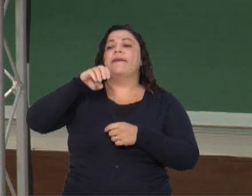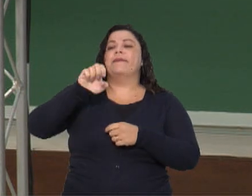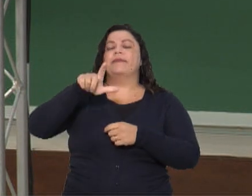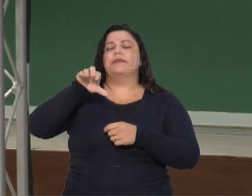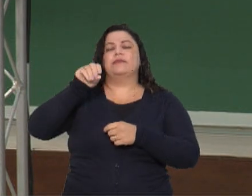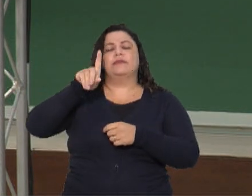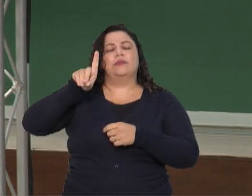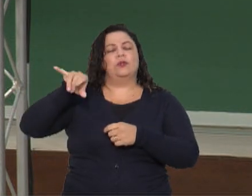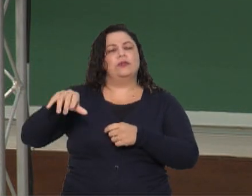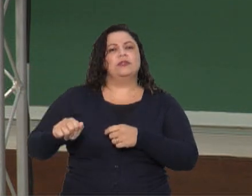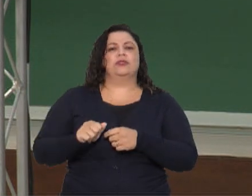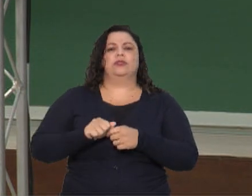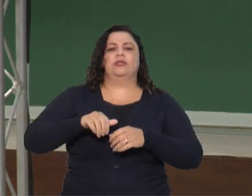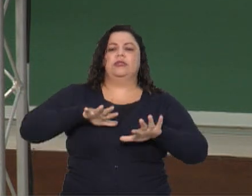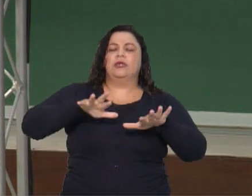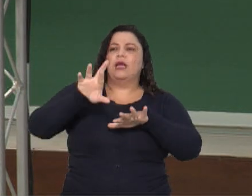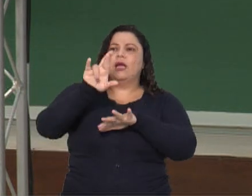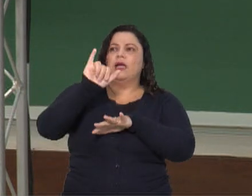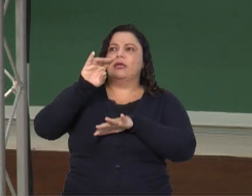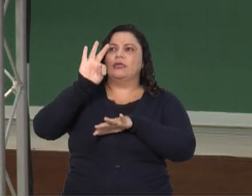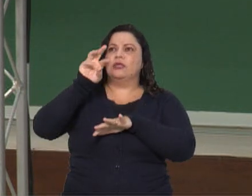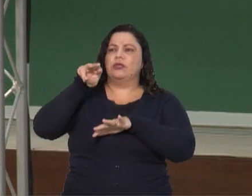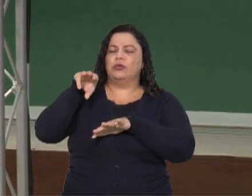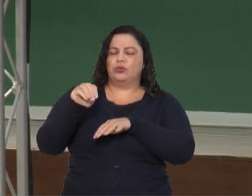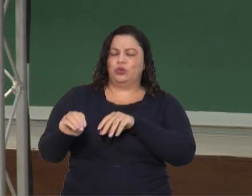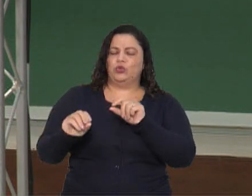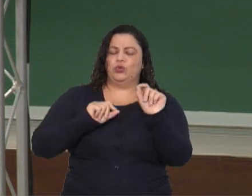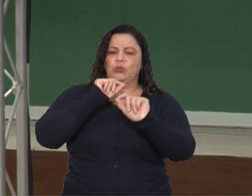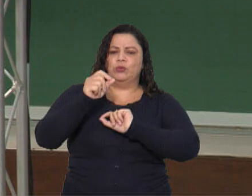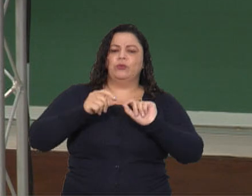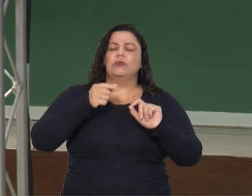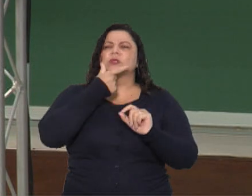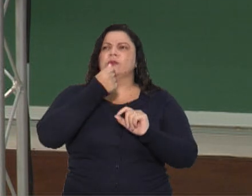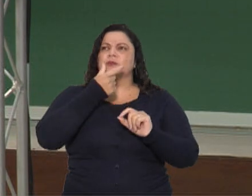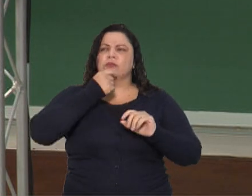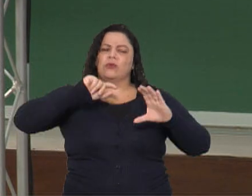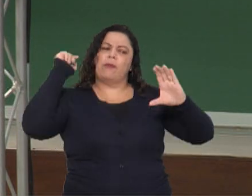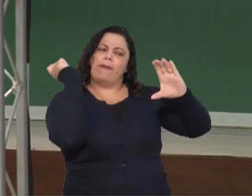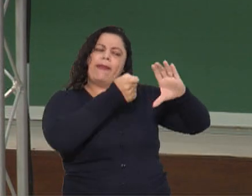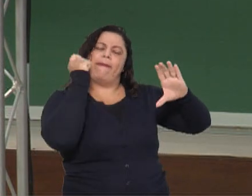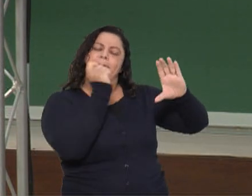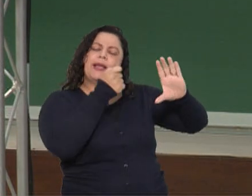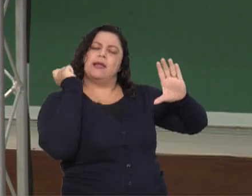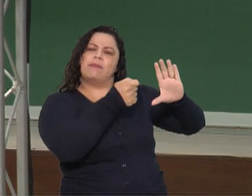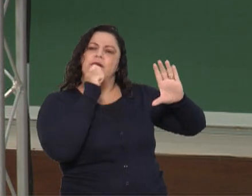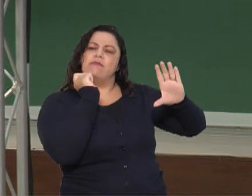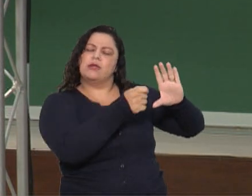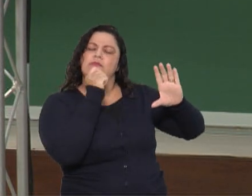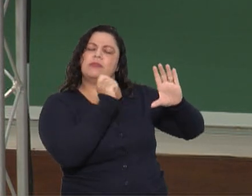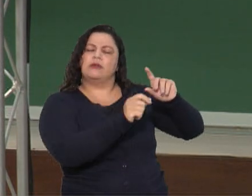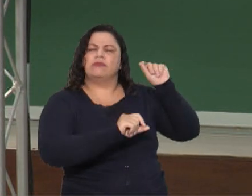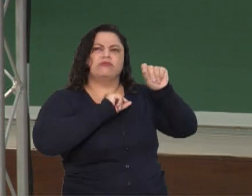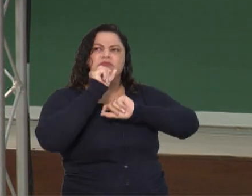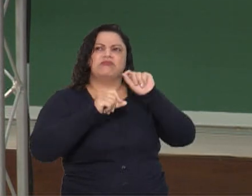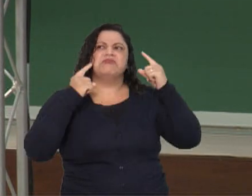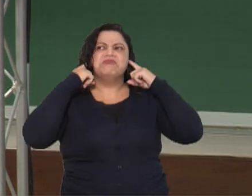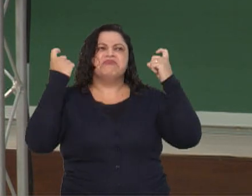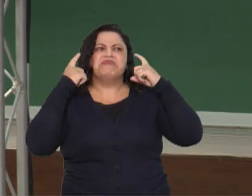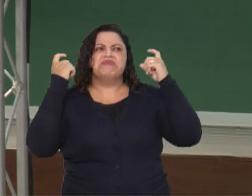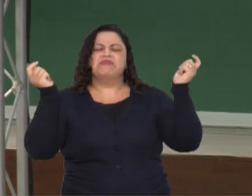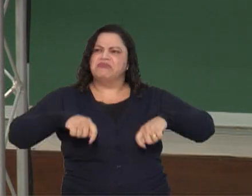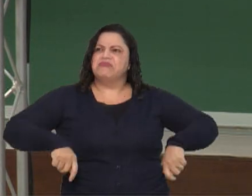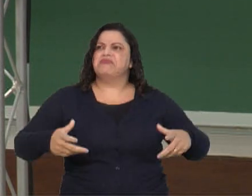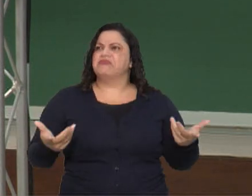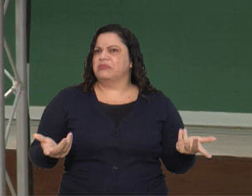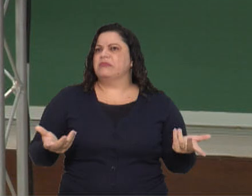O som que acontece quando ele está pregando a tábua, ele tem intenção de produzir aquele